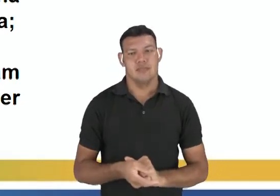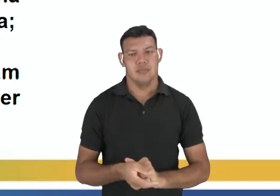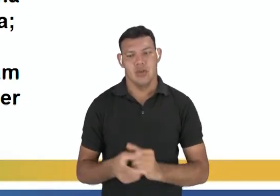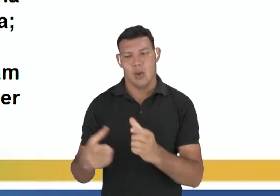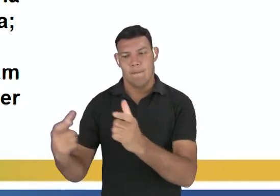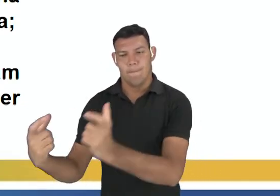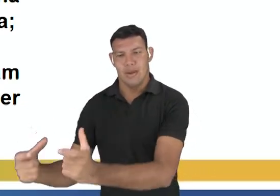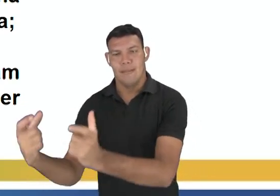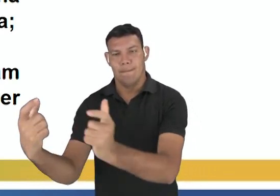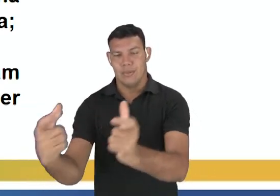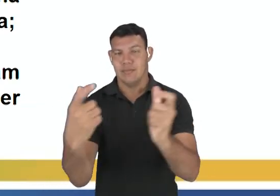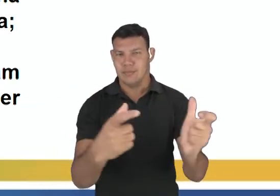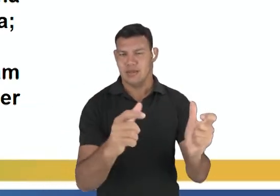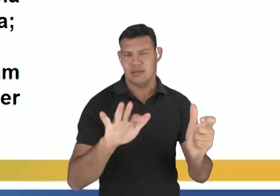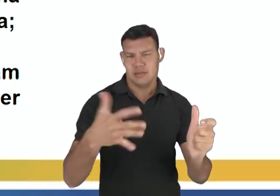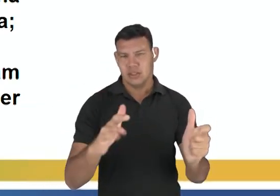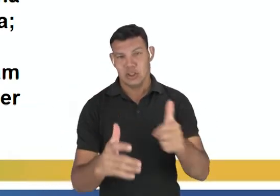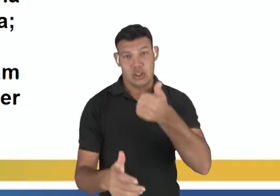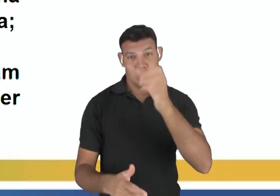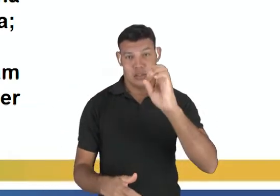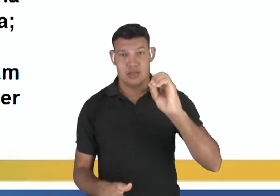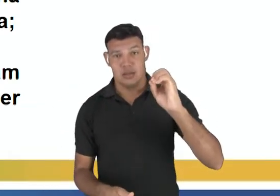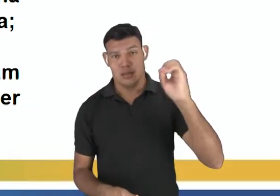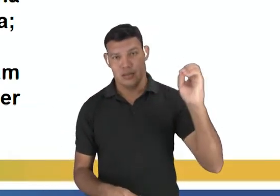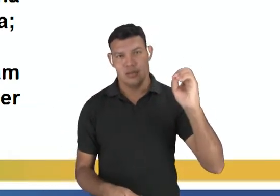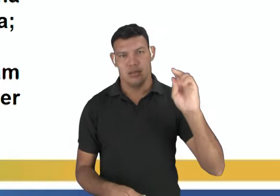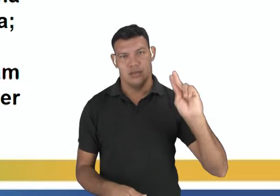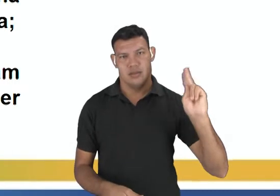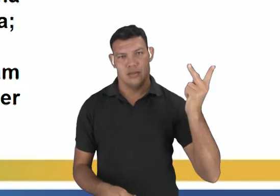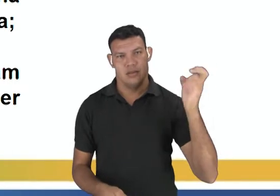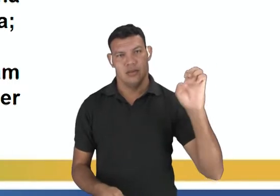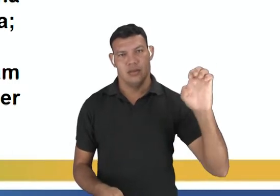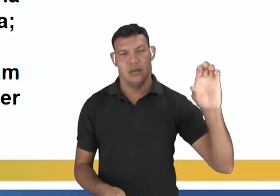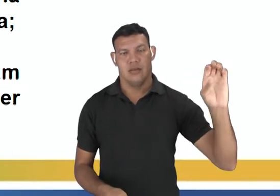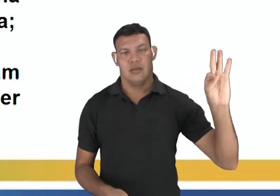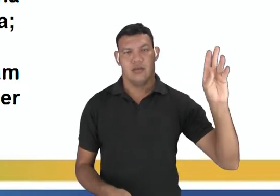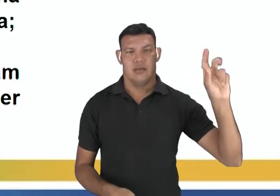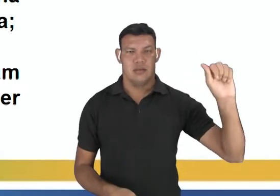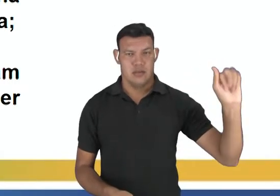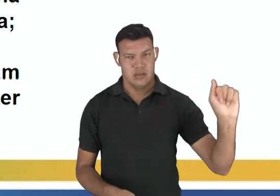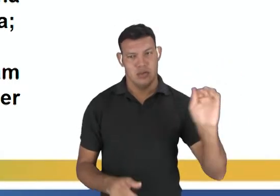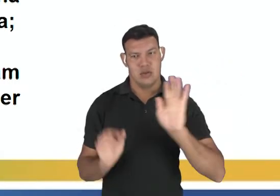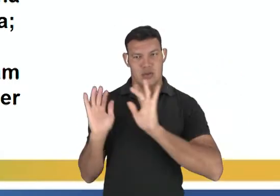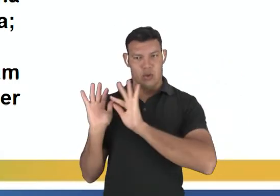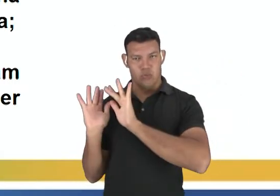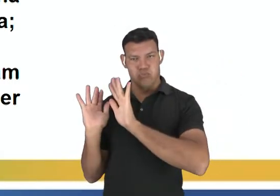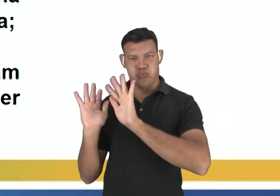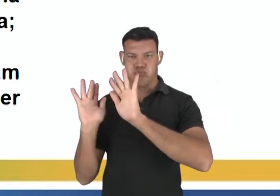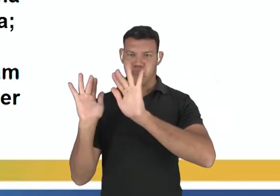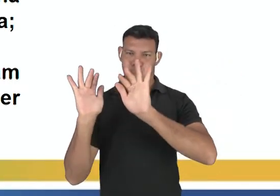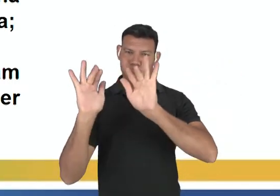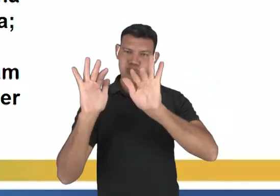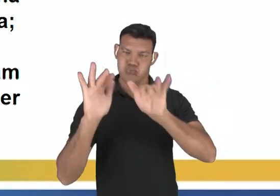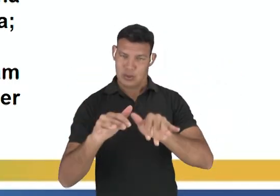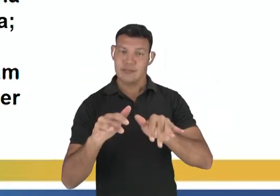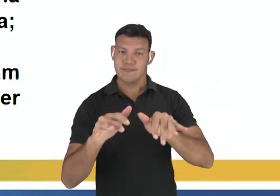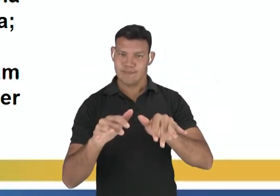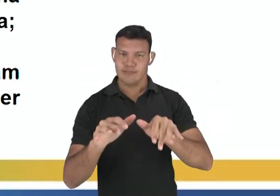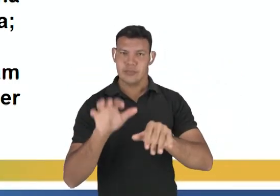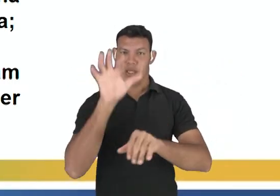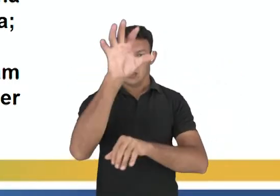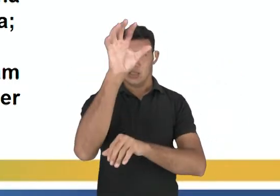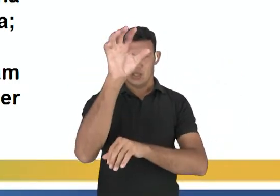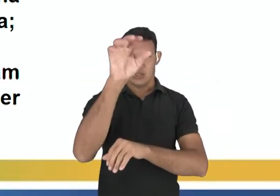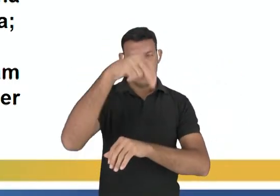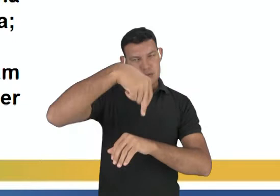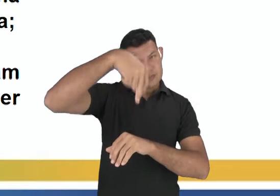áreas médias de 100 hectares atraíram milhares de famílias que migraram para a região norte.